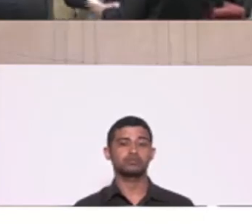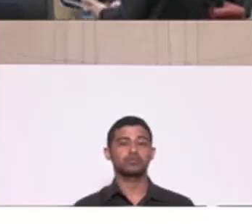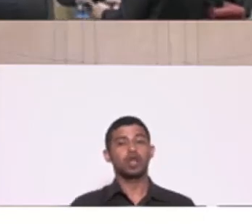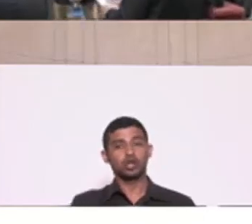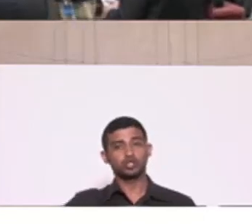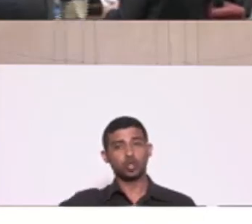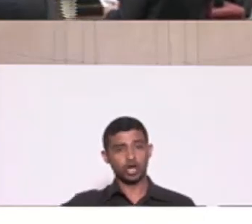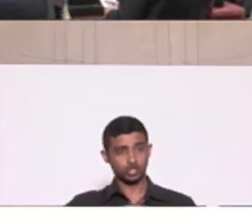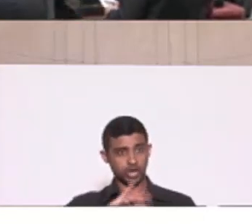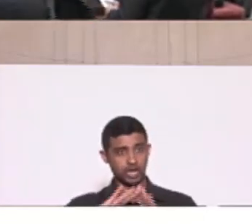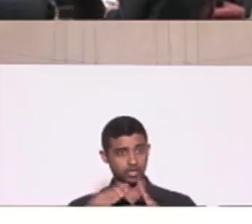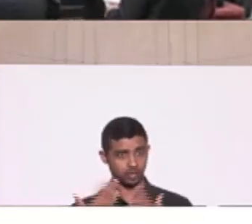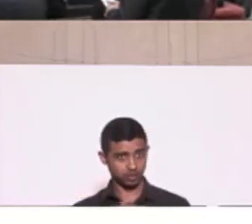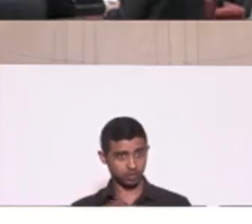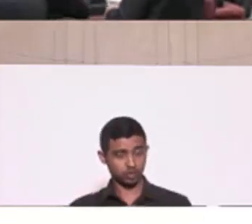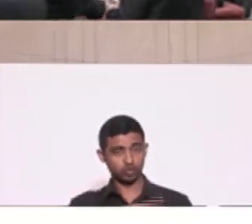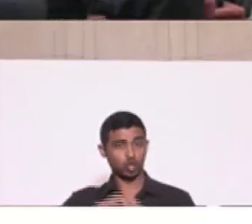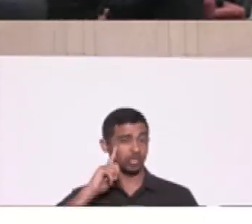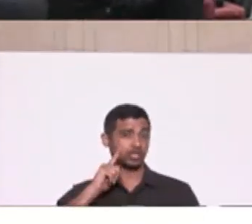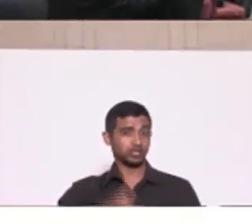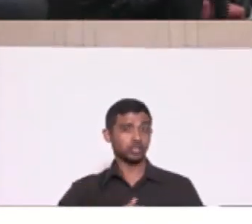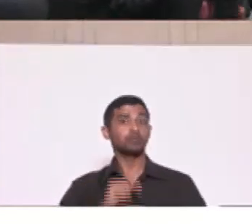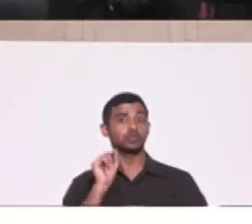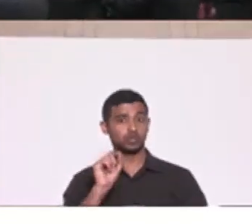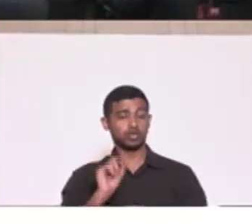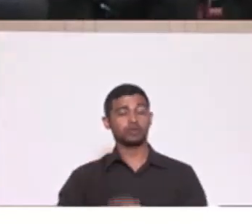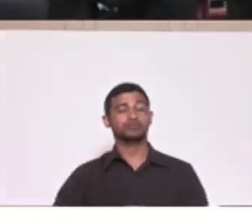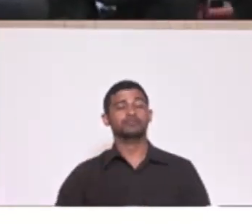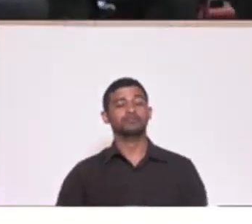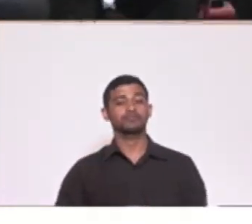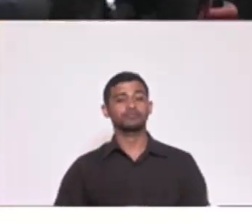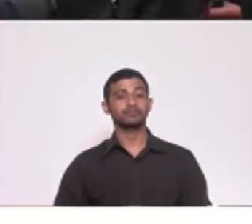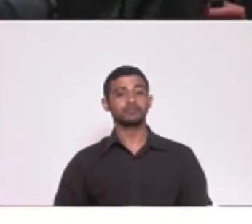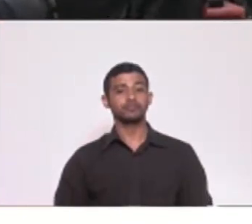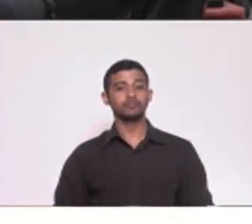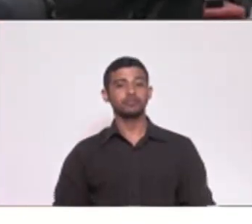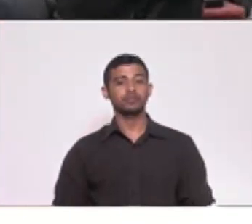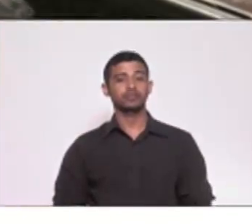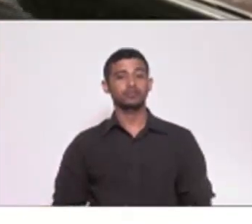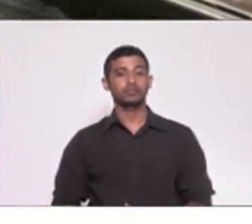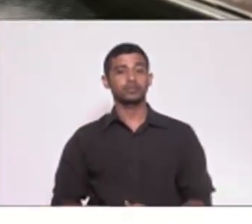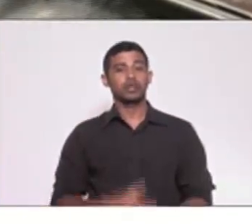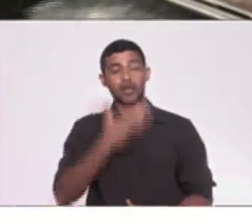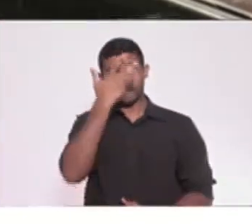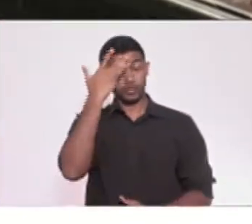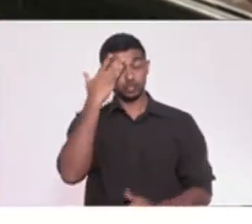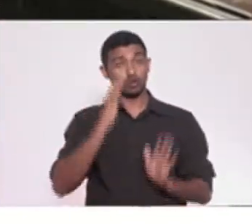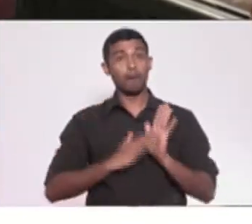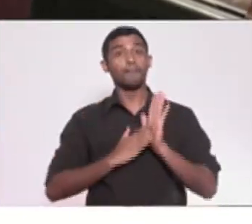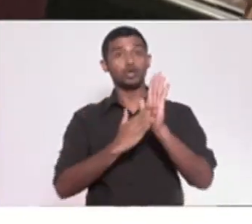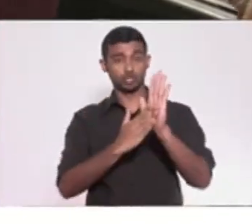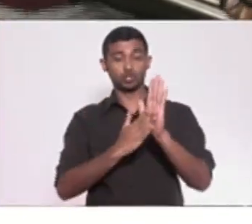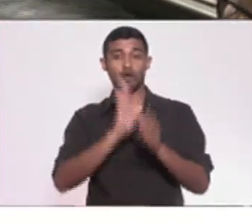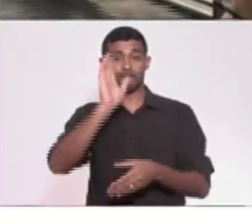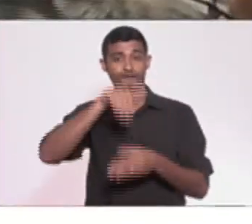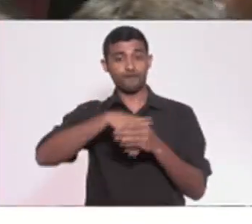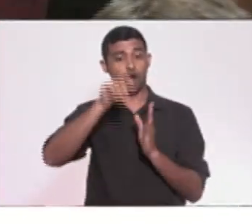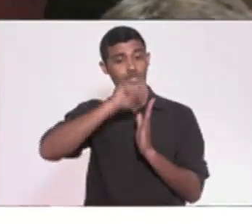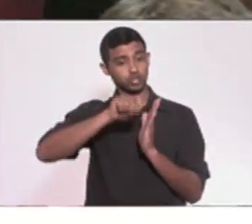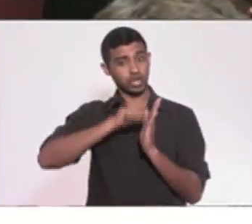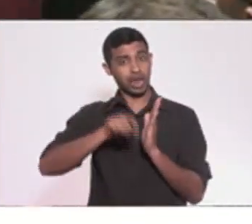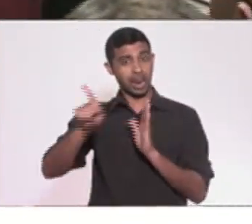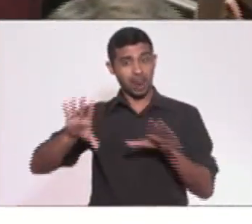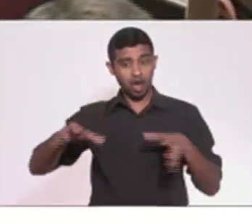de Líderes decidiu que quem apresentou o voto escrito na